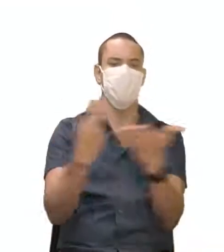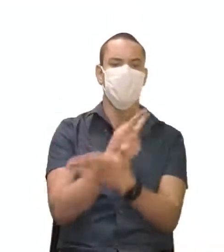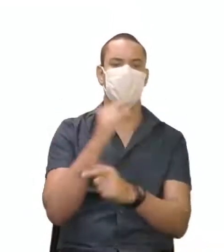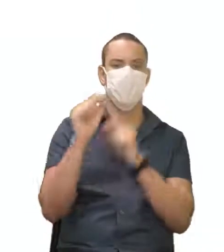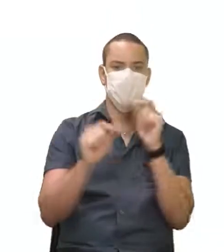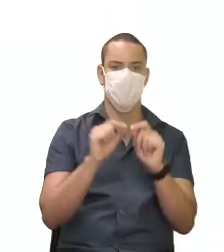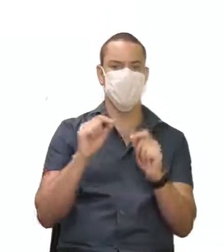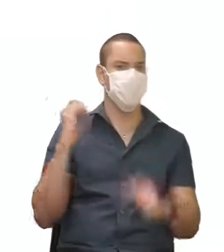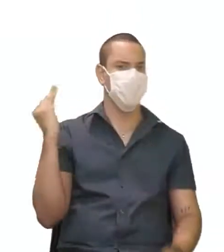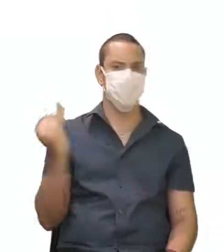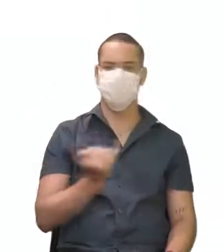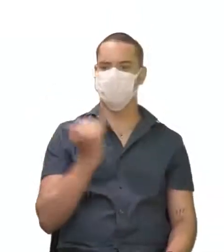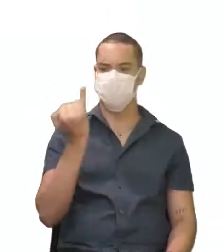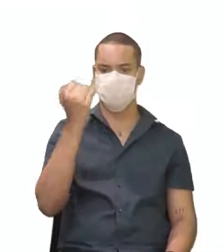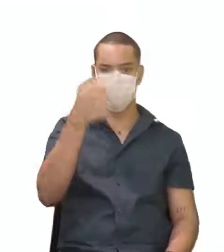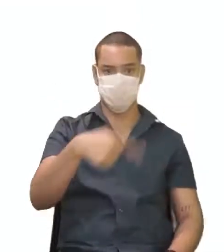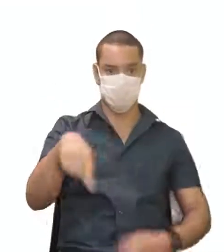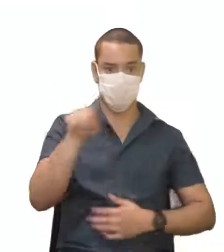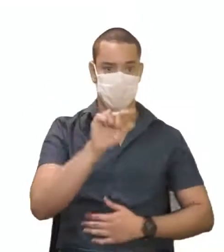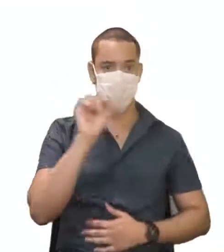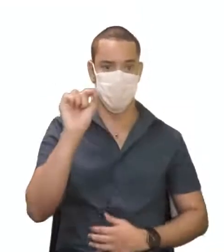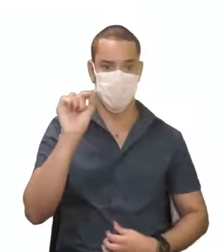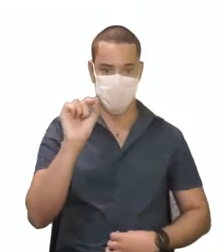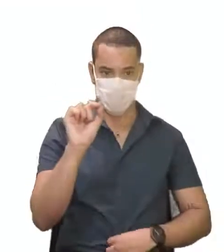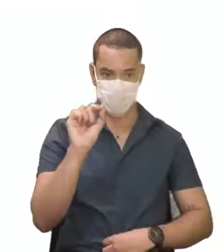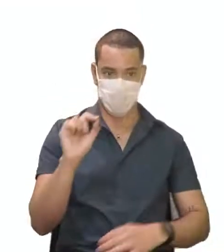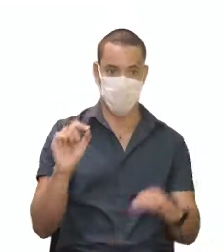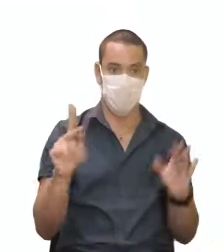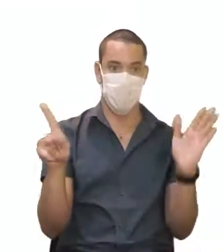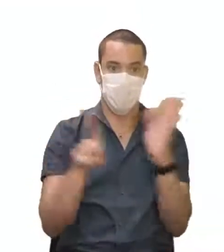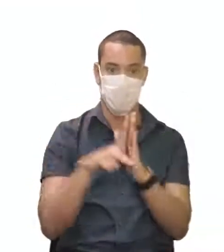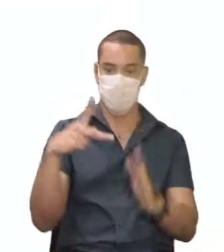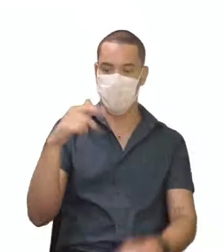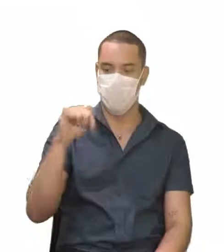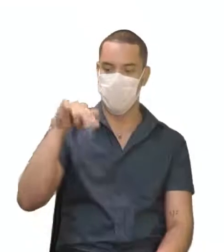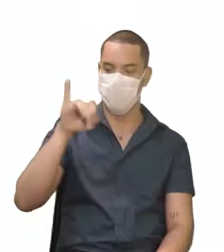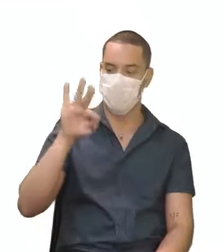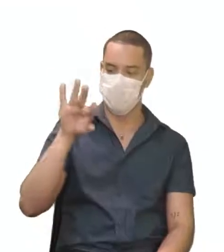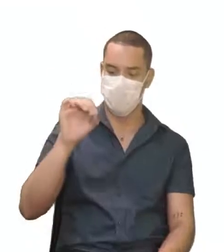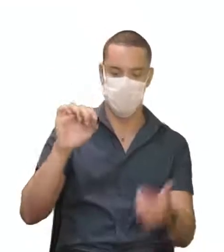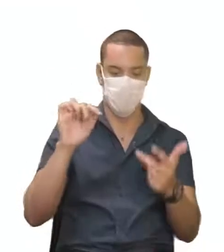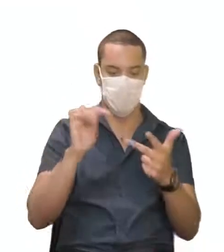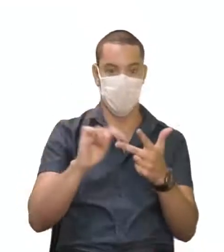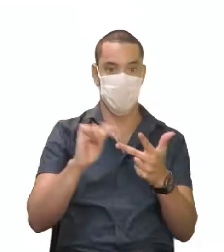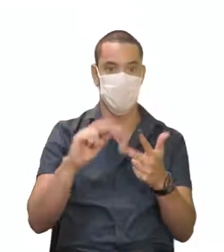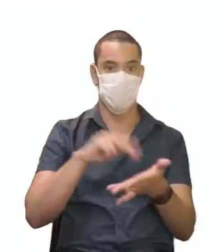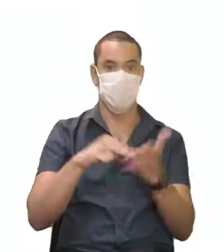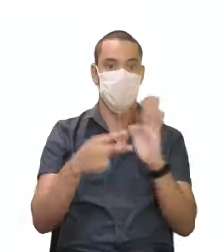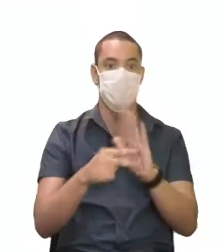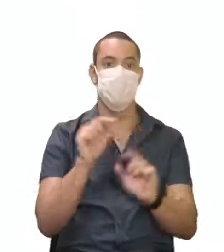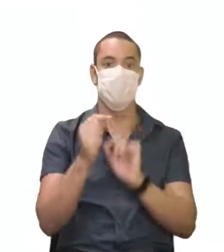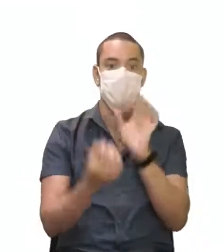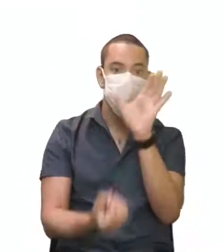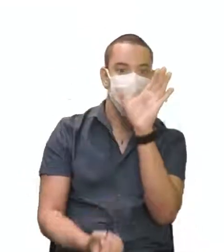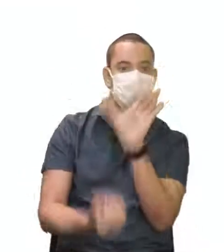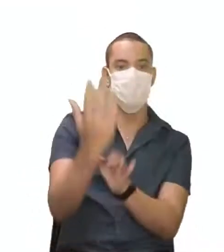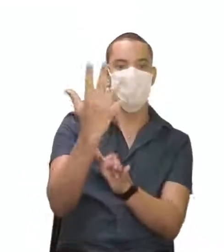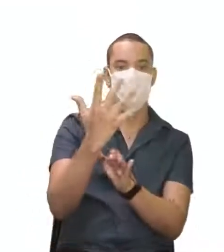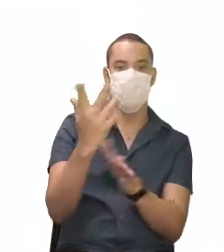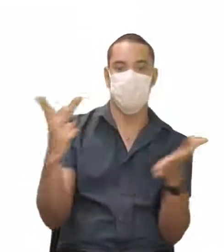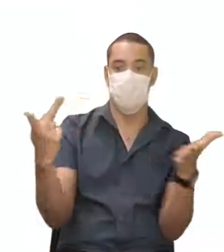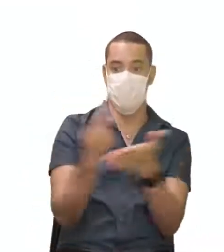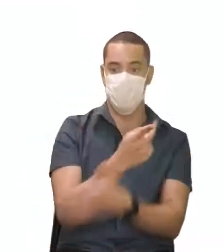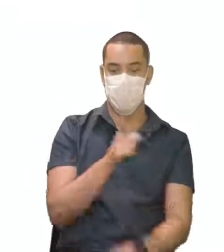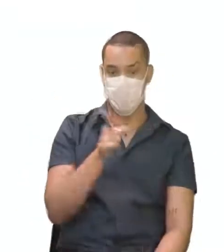evento muito importante. Em que fase, professora? Paquíteno, que é chamado de crossing over. É esse